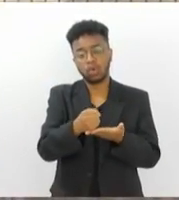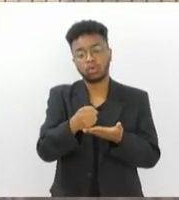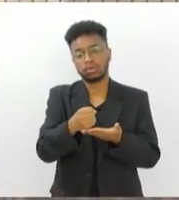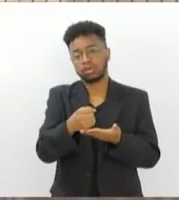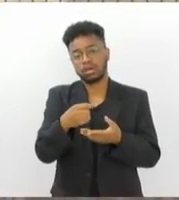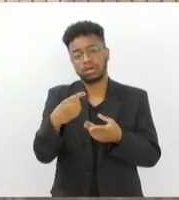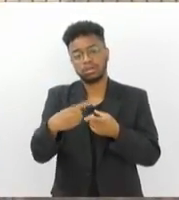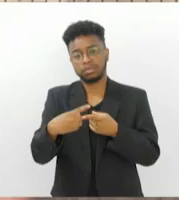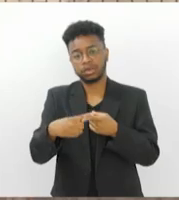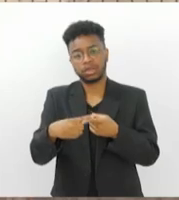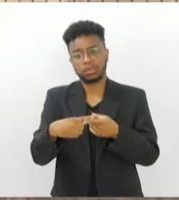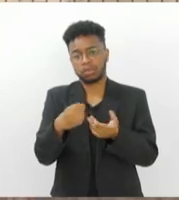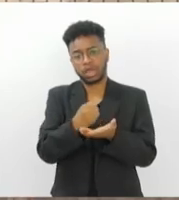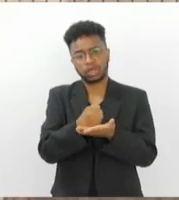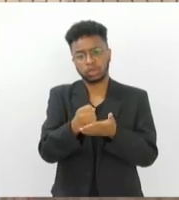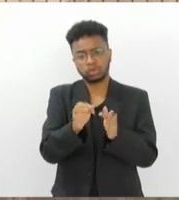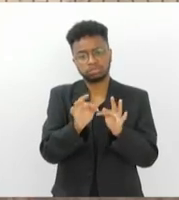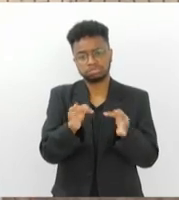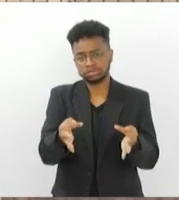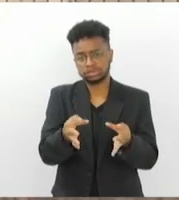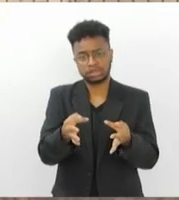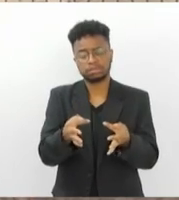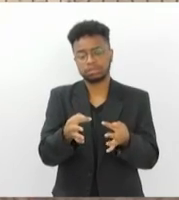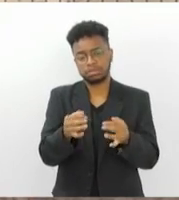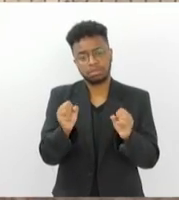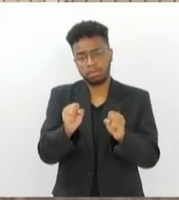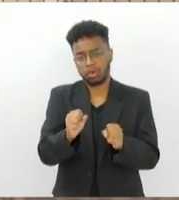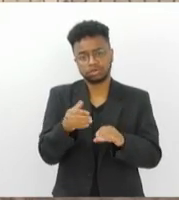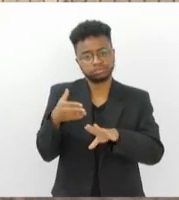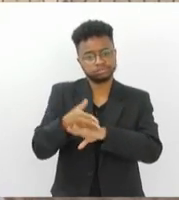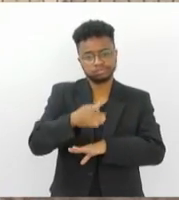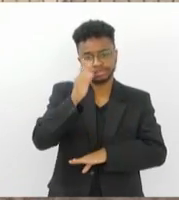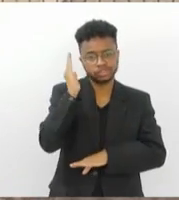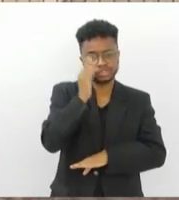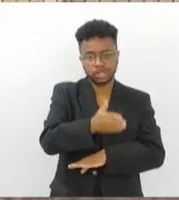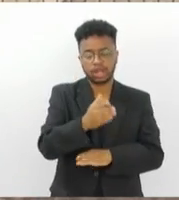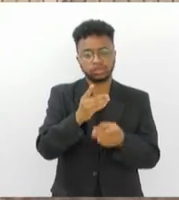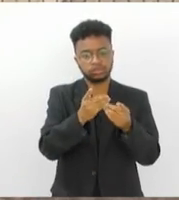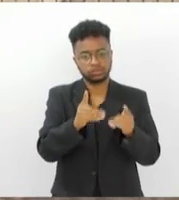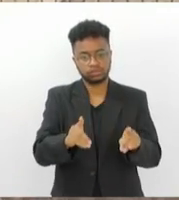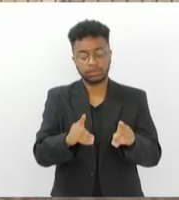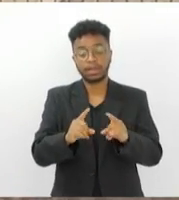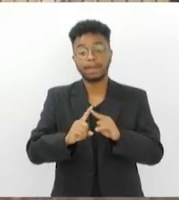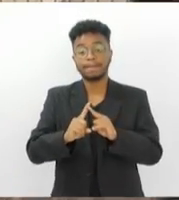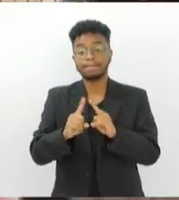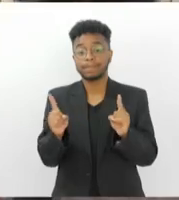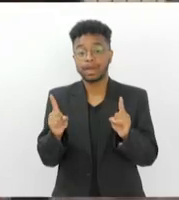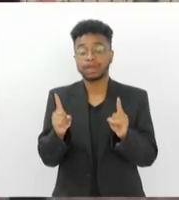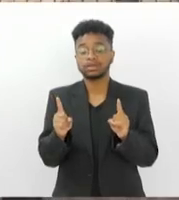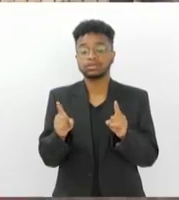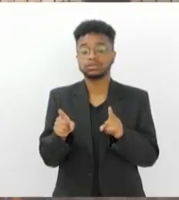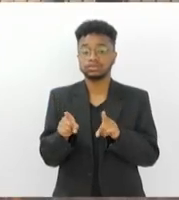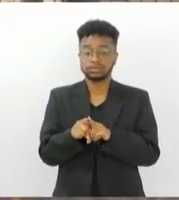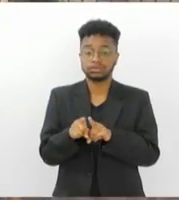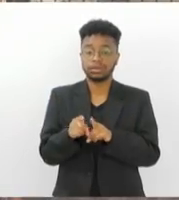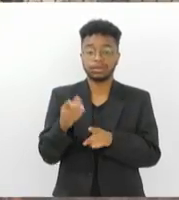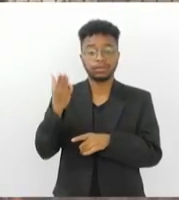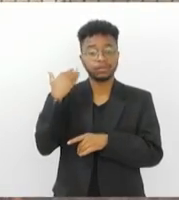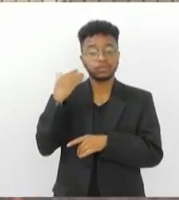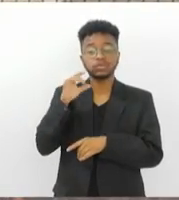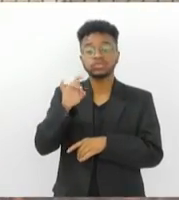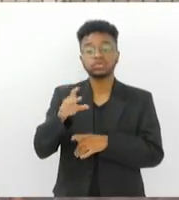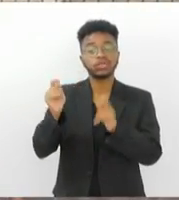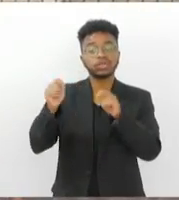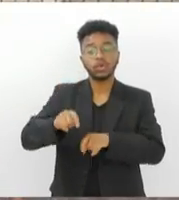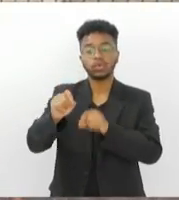Ofício de notas o cartório extrajudicial isso facilitou tamanh M mas nesse início só era possível se o